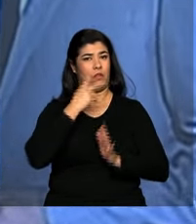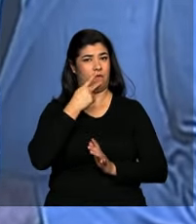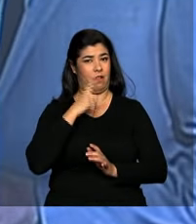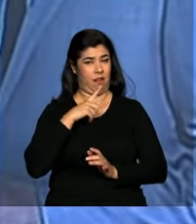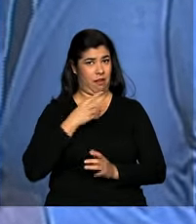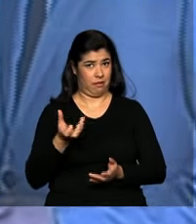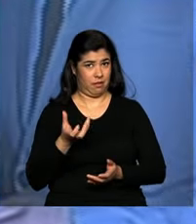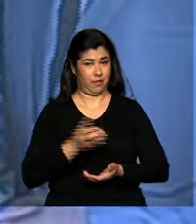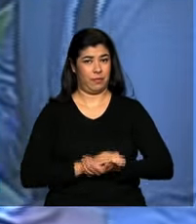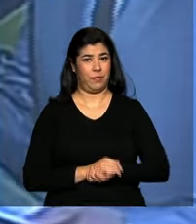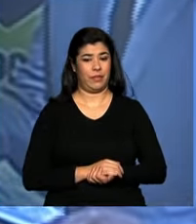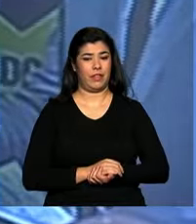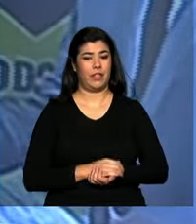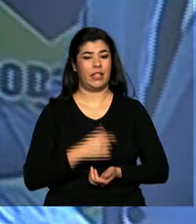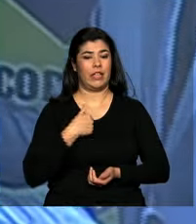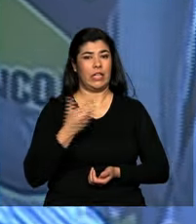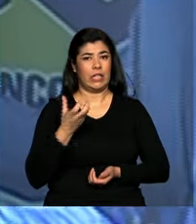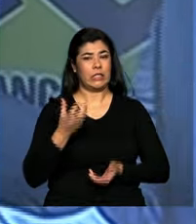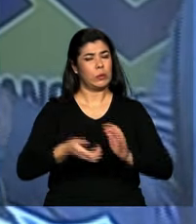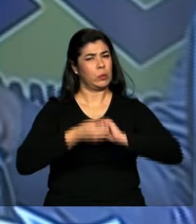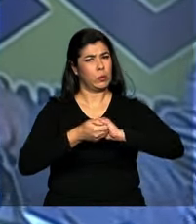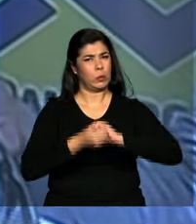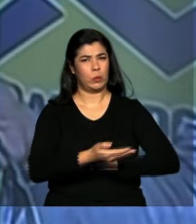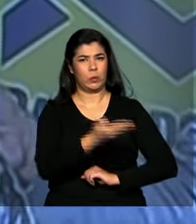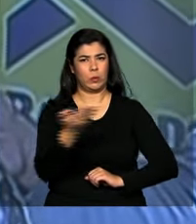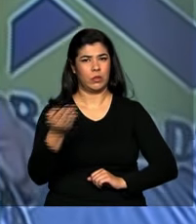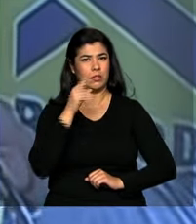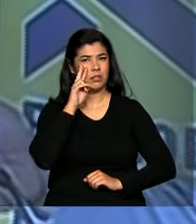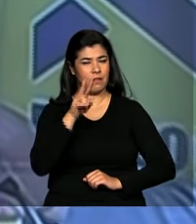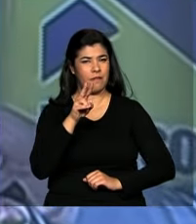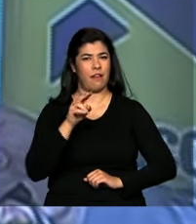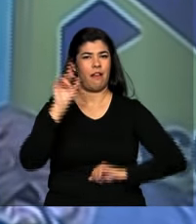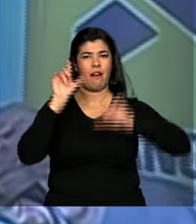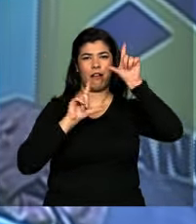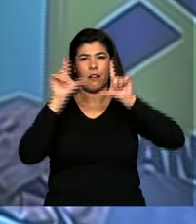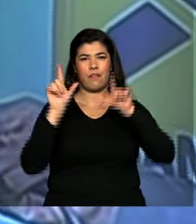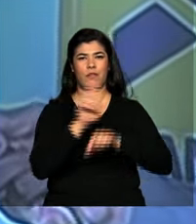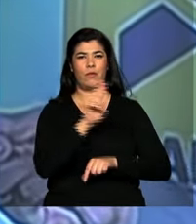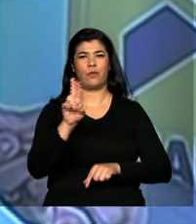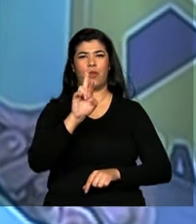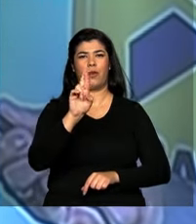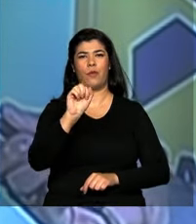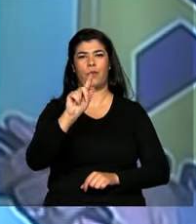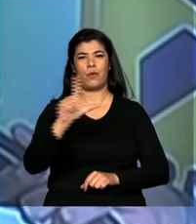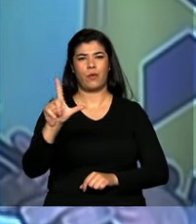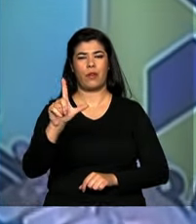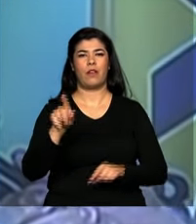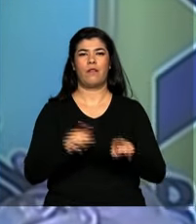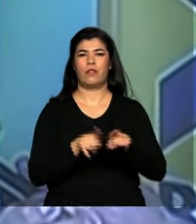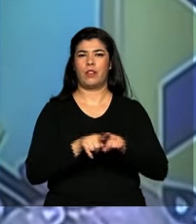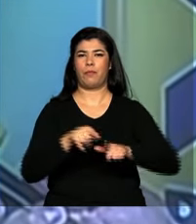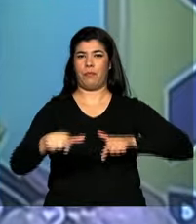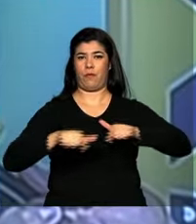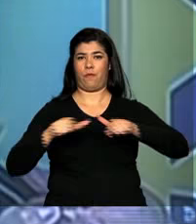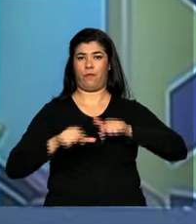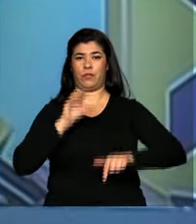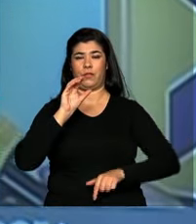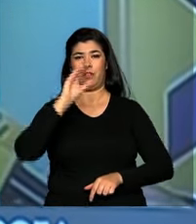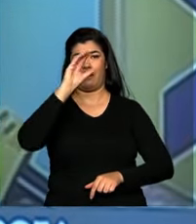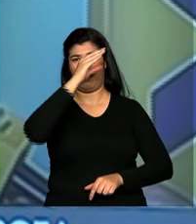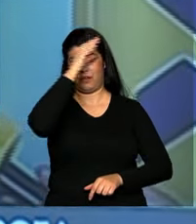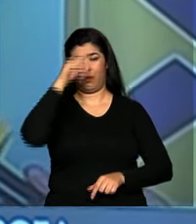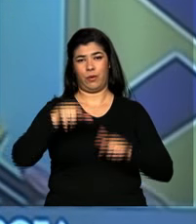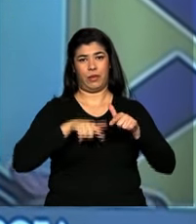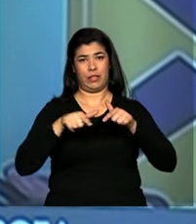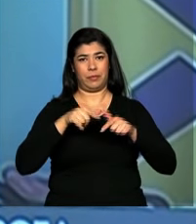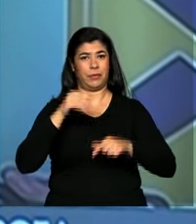coisa. Primeiro, eu queria cumprimentar os espectadores do Canal Rural, os presentes, os funcionários do Banco do Brasil. E, em